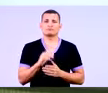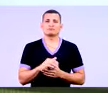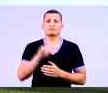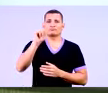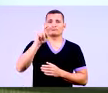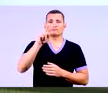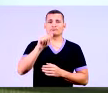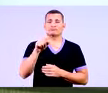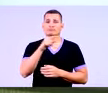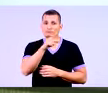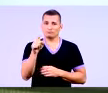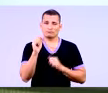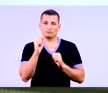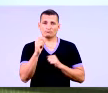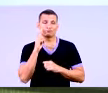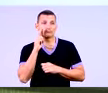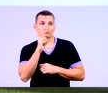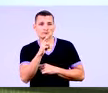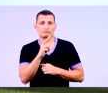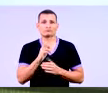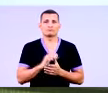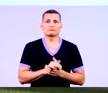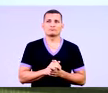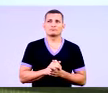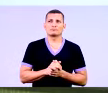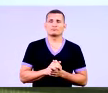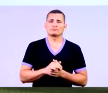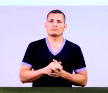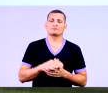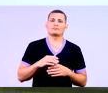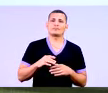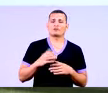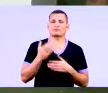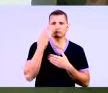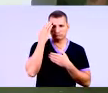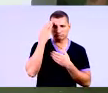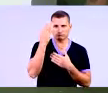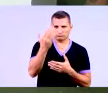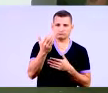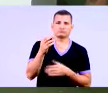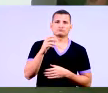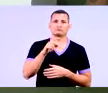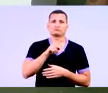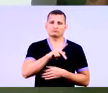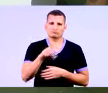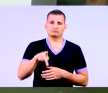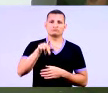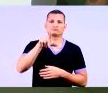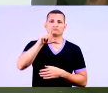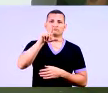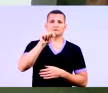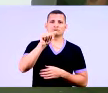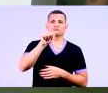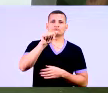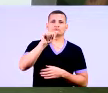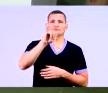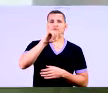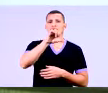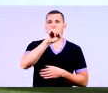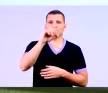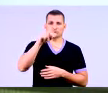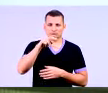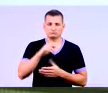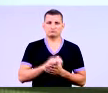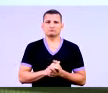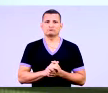lá pra que vocês possam estar acompanhando também no mais queria agradecer a ser professor alysson pela presença esta noite novamente está deseja um mundo